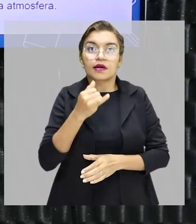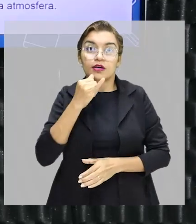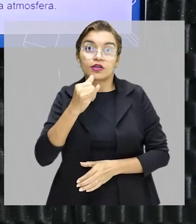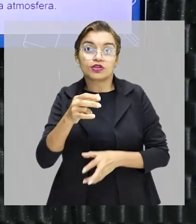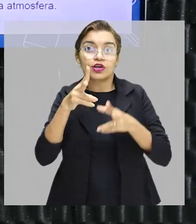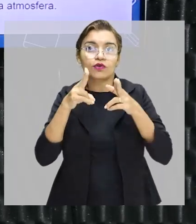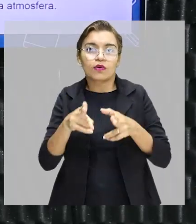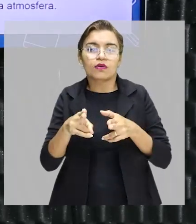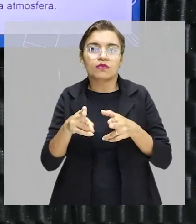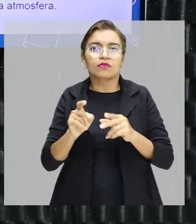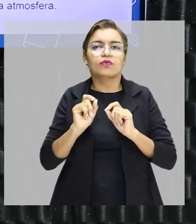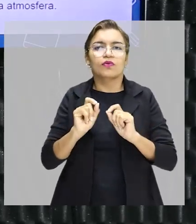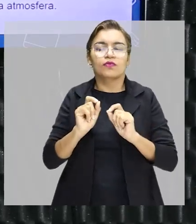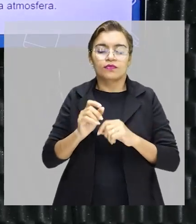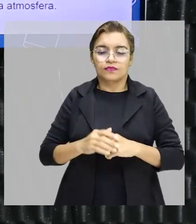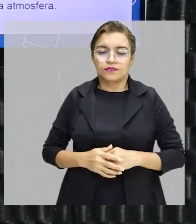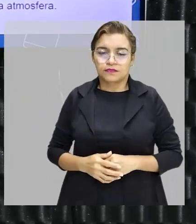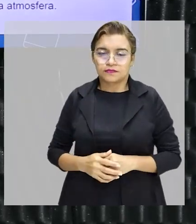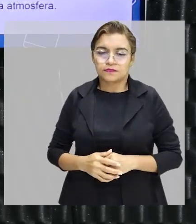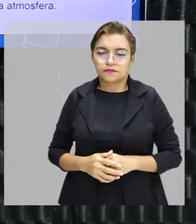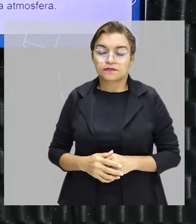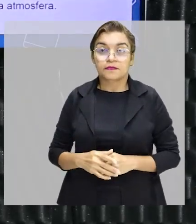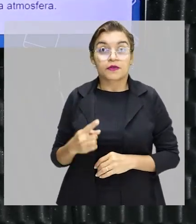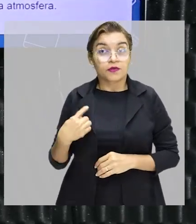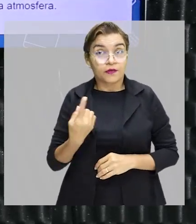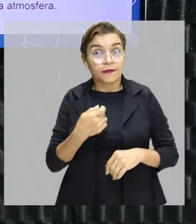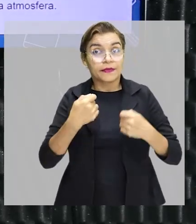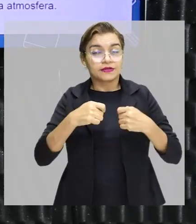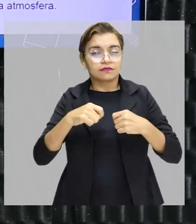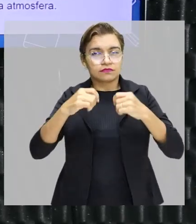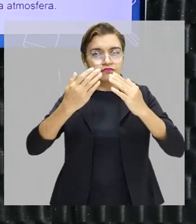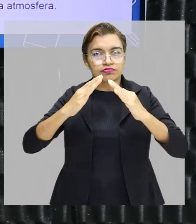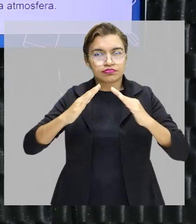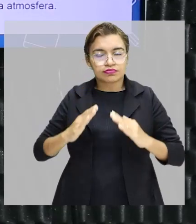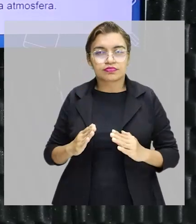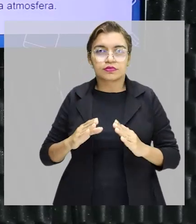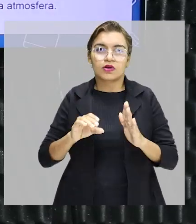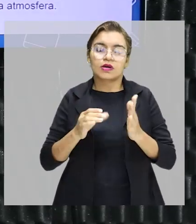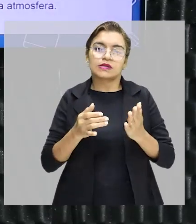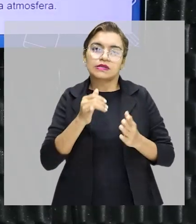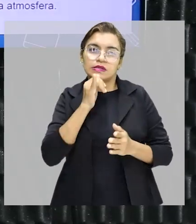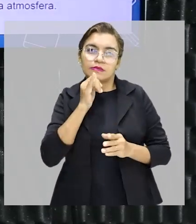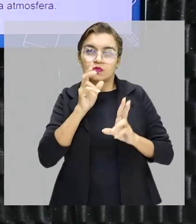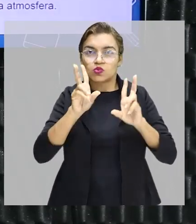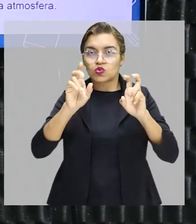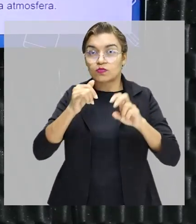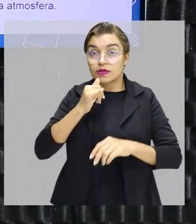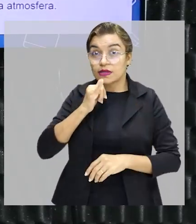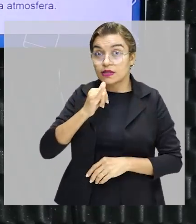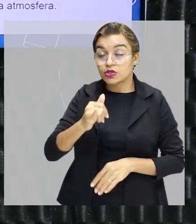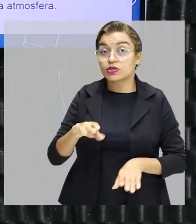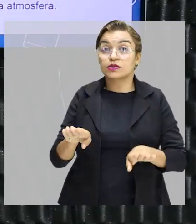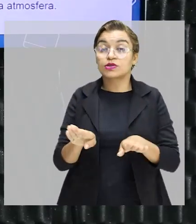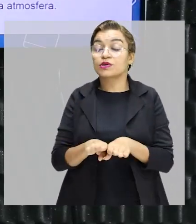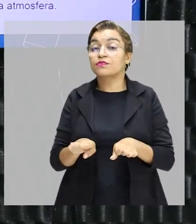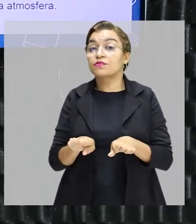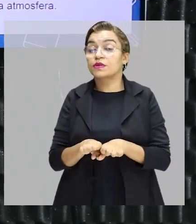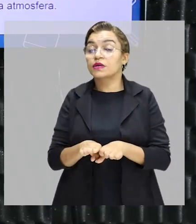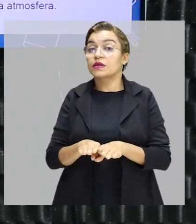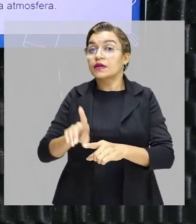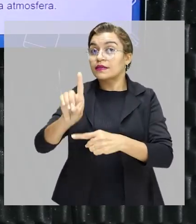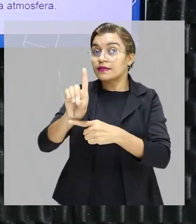seria, né? Então aqui a gente tem que analisar tanto o conteúdo energético, sim, mas também a questão